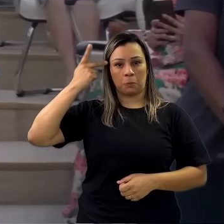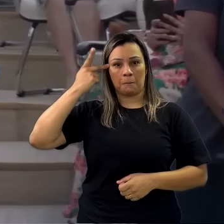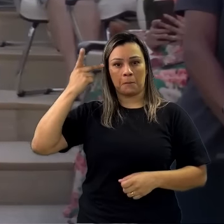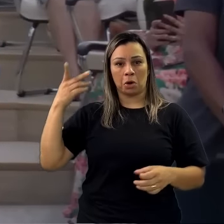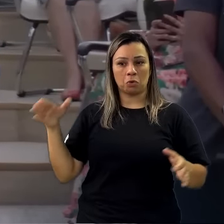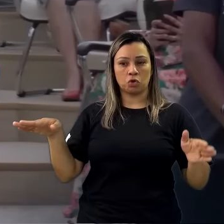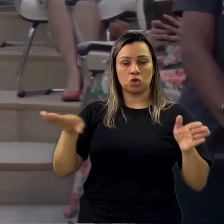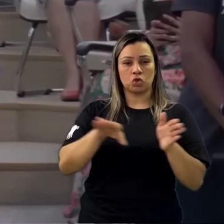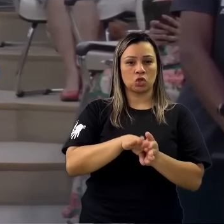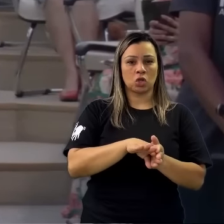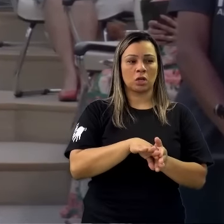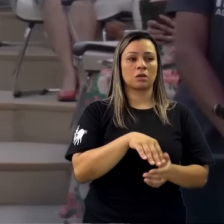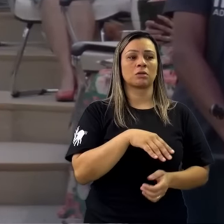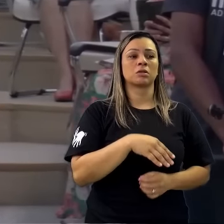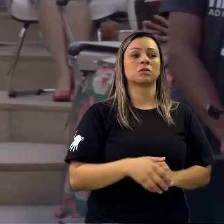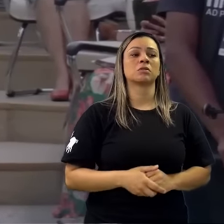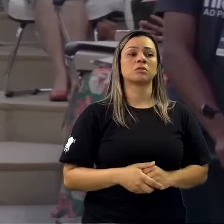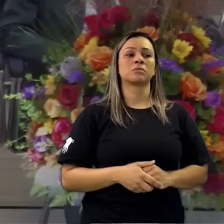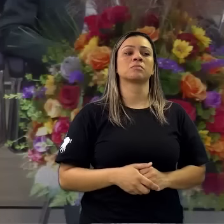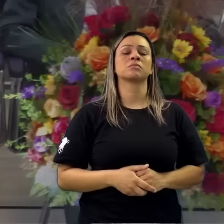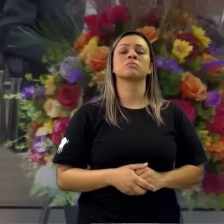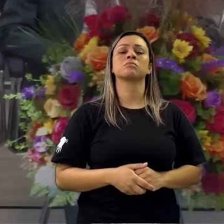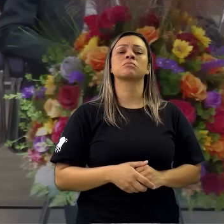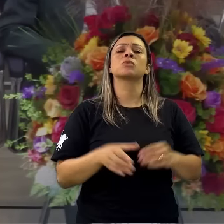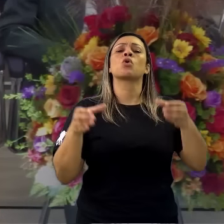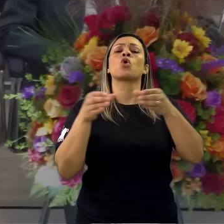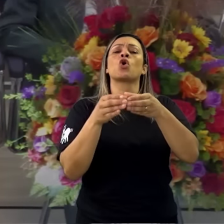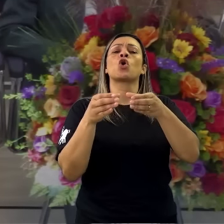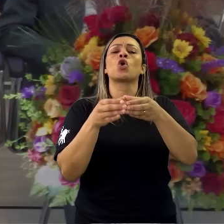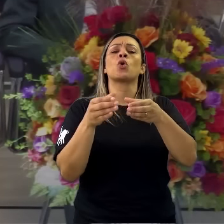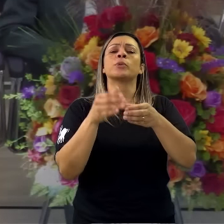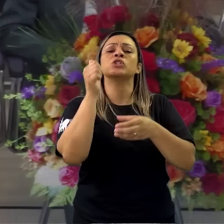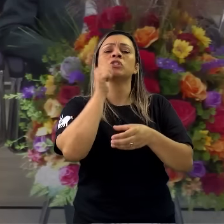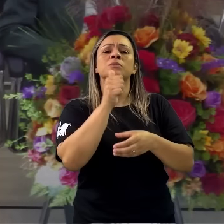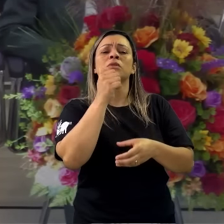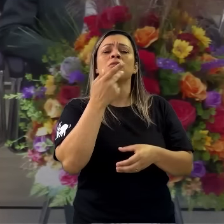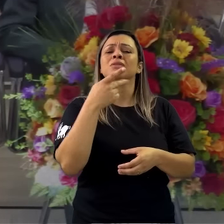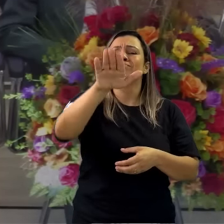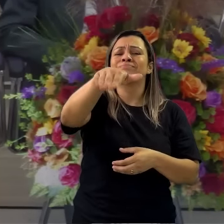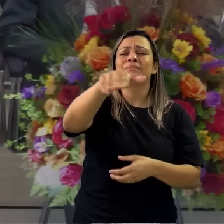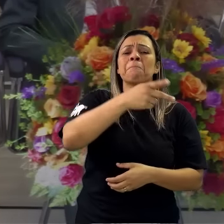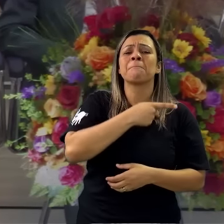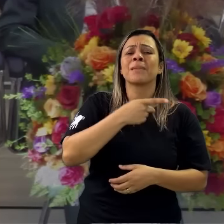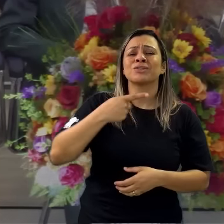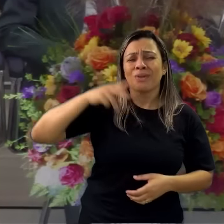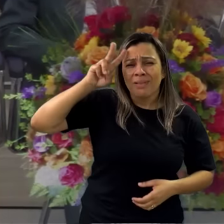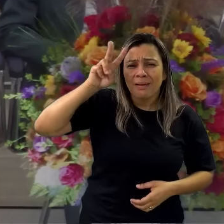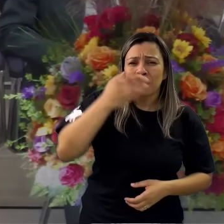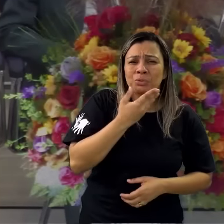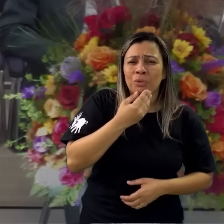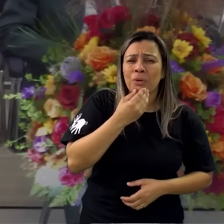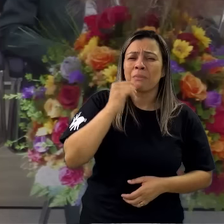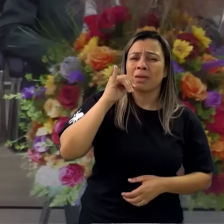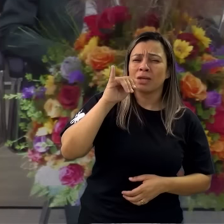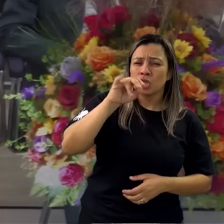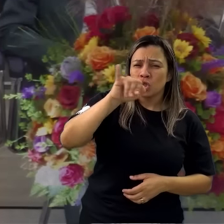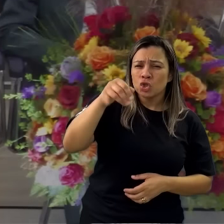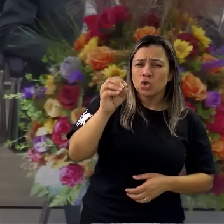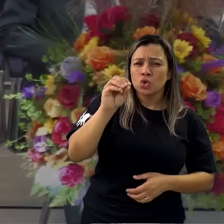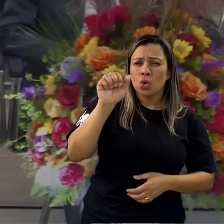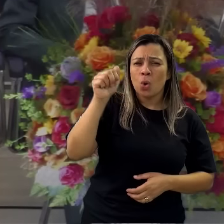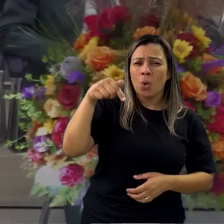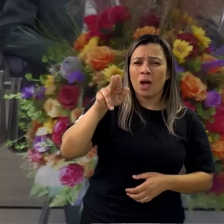irmão foi porteiro da igreja onde minha mãe vai círculo de oração da igreja falou irmão Isaías nós vamos visitar o irmão Joaquim Quem não ama o